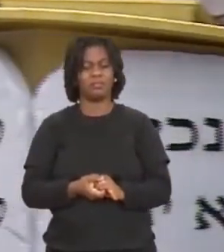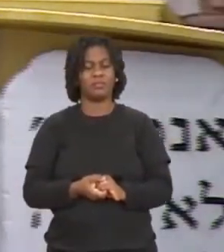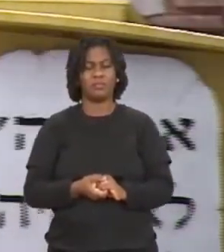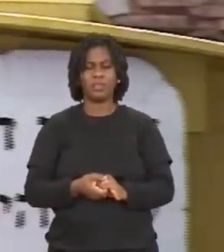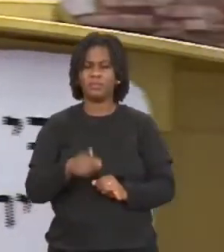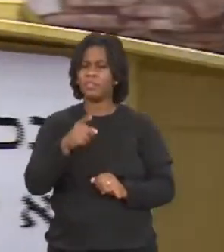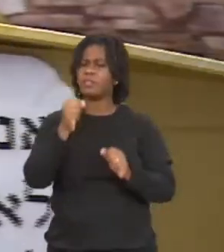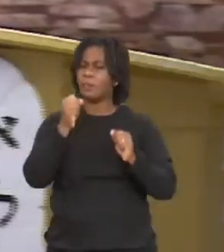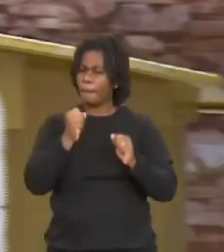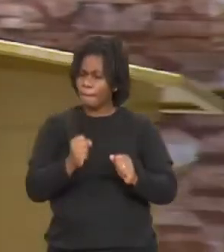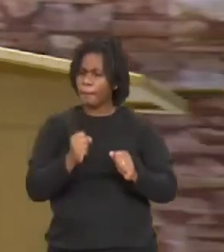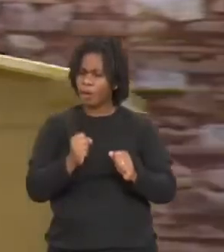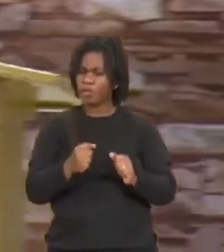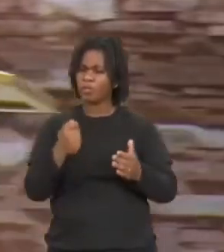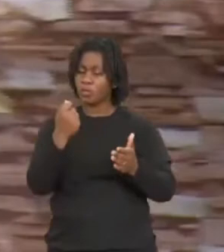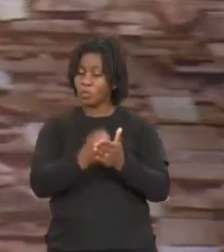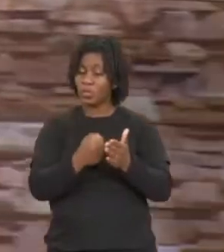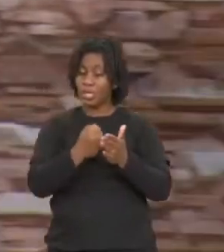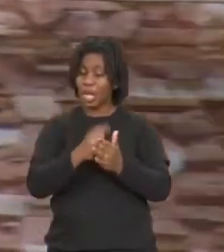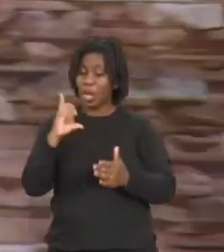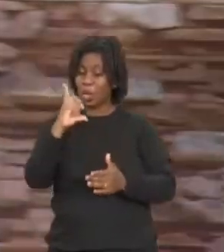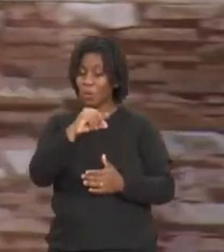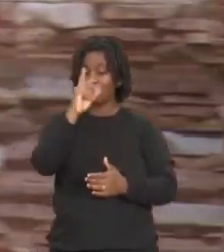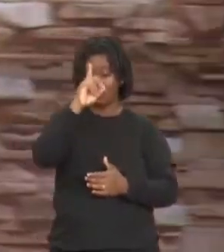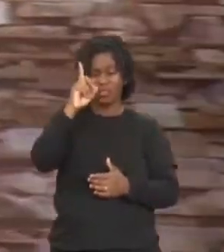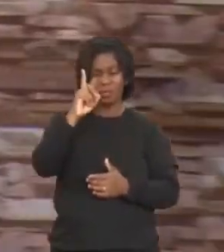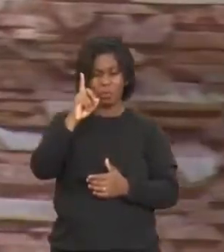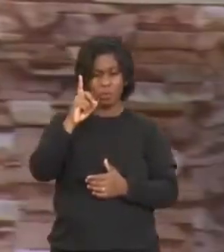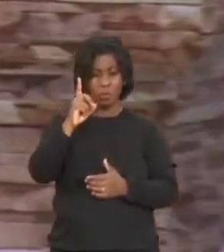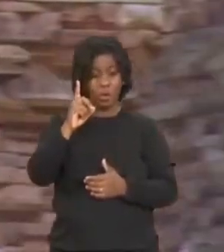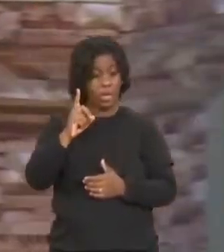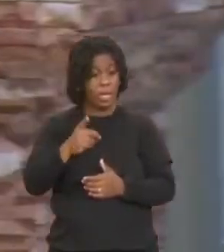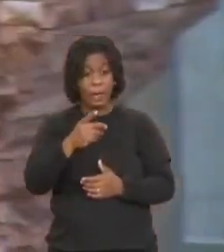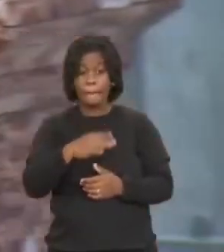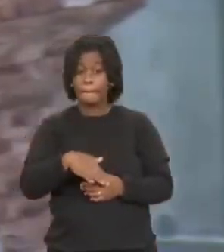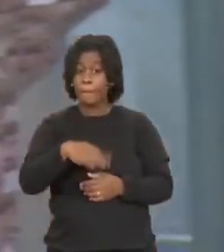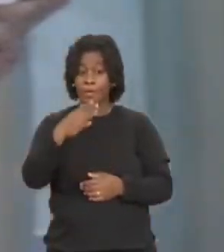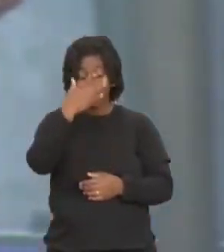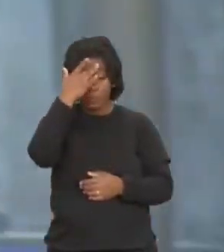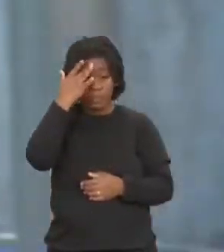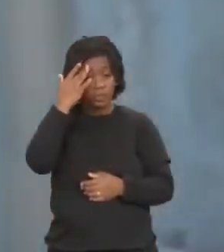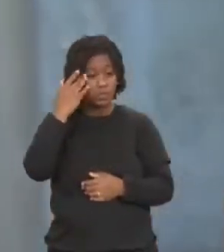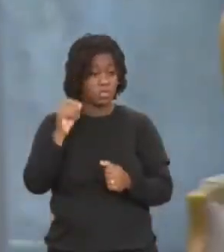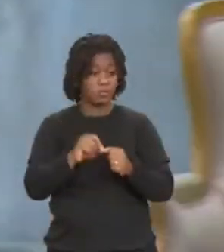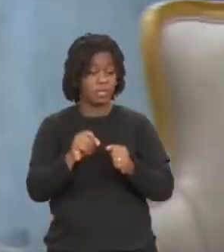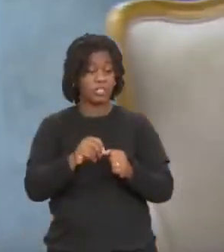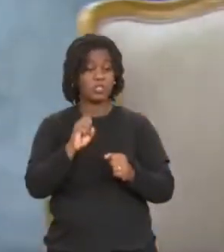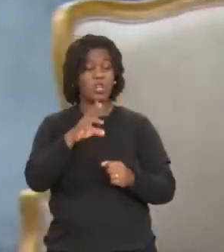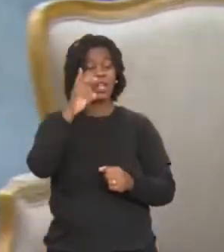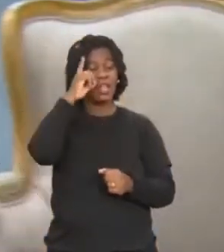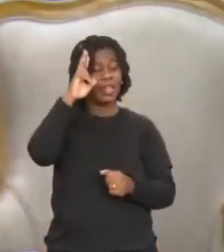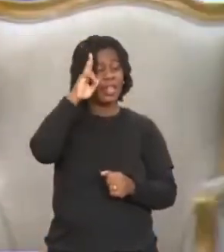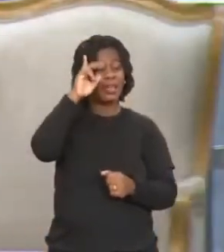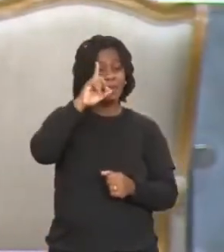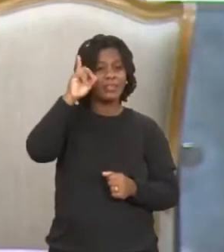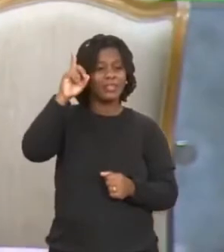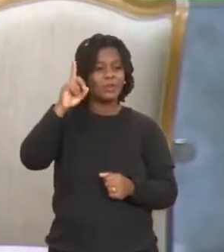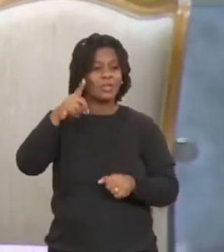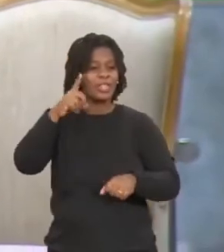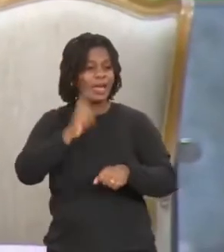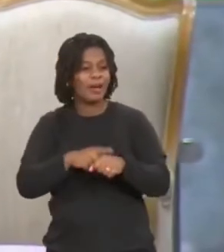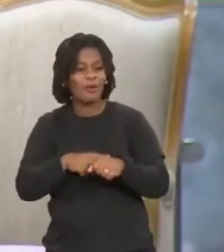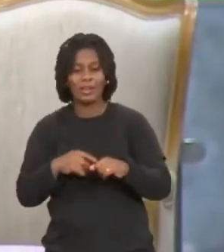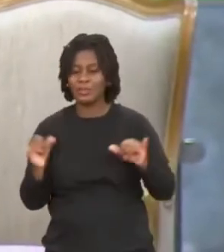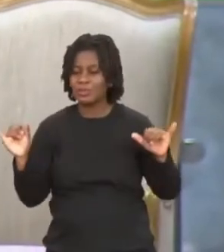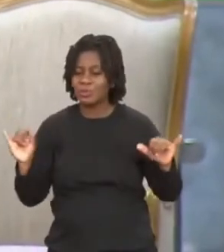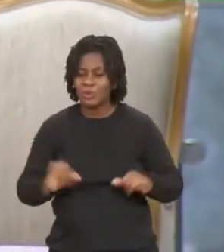Você pode lutar sem Deus, como a maioria dos seres humanos fazem, que só lembram de Deus na hora da dor, na